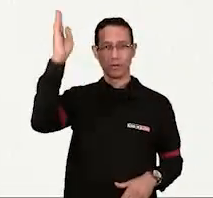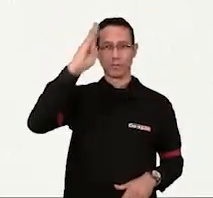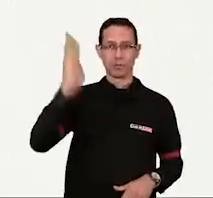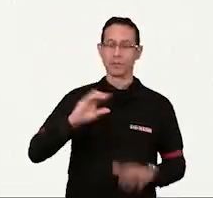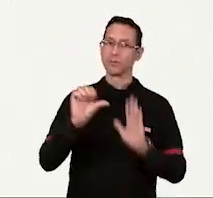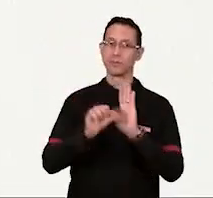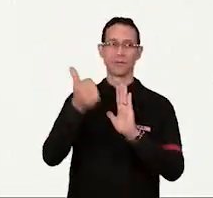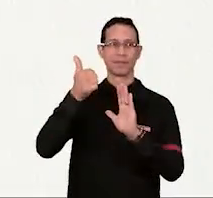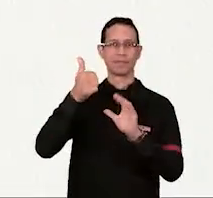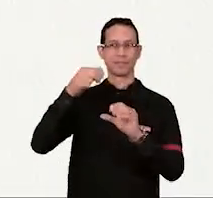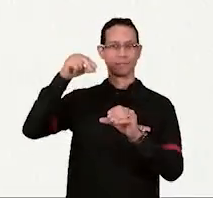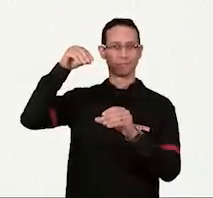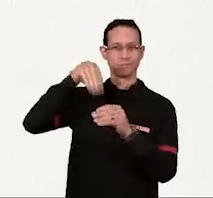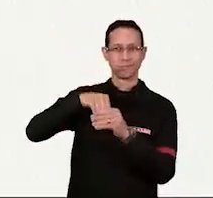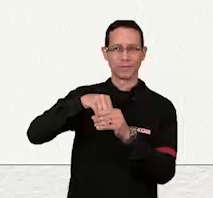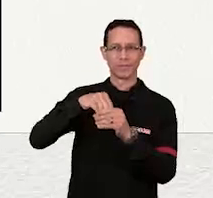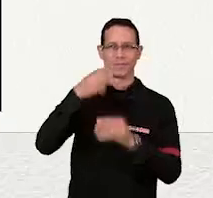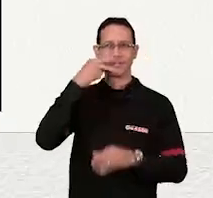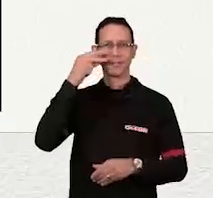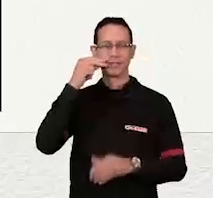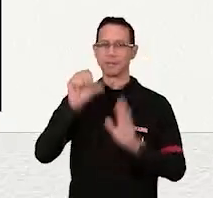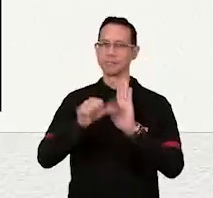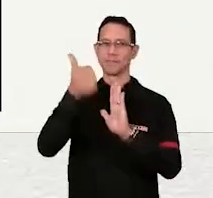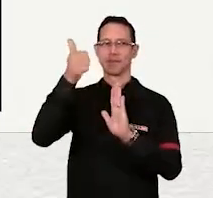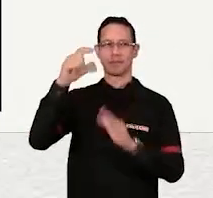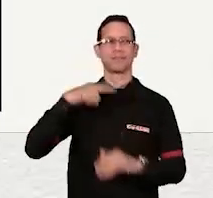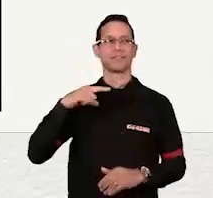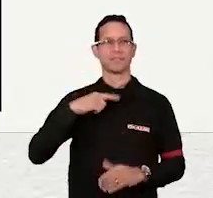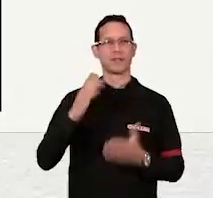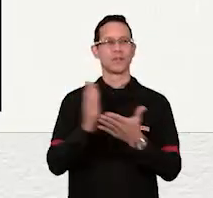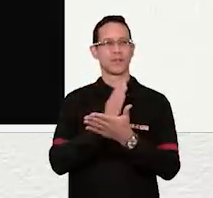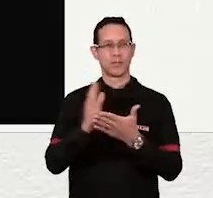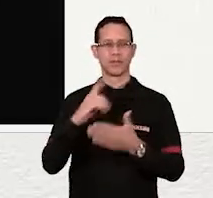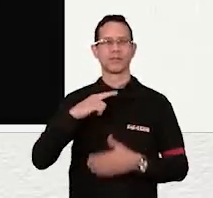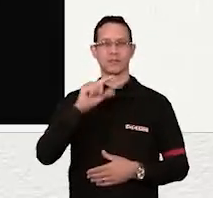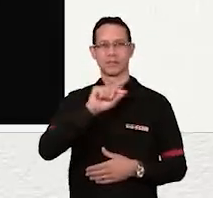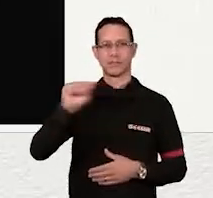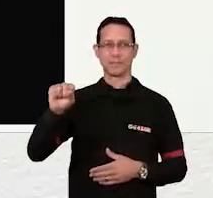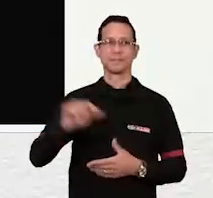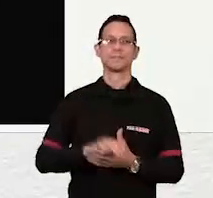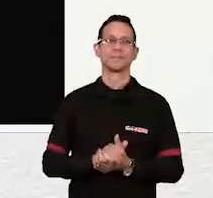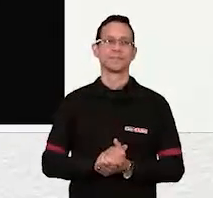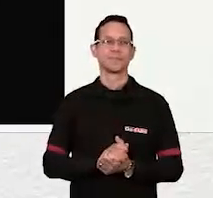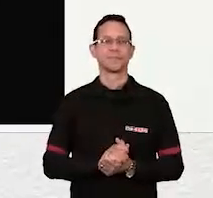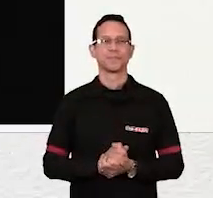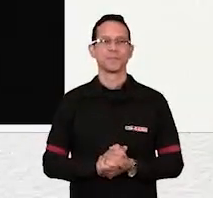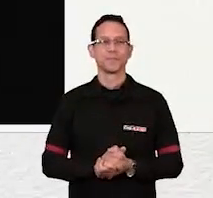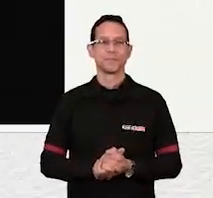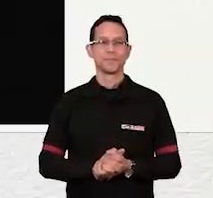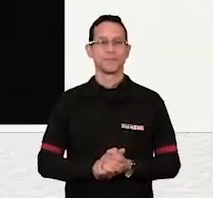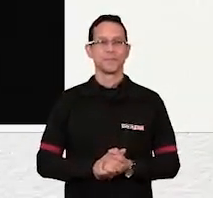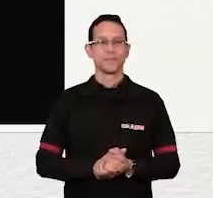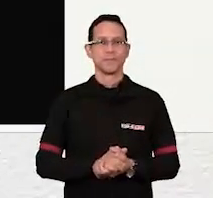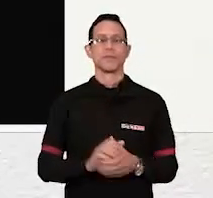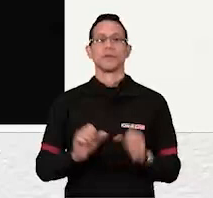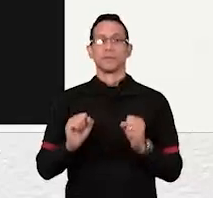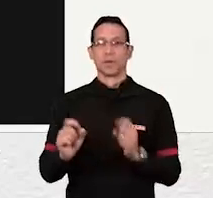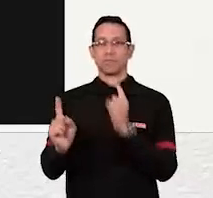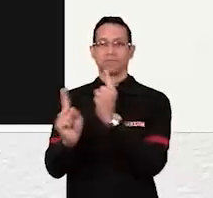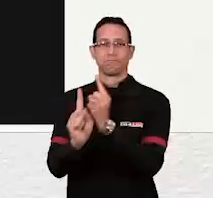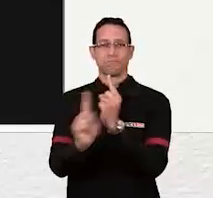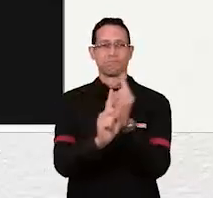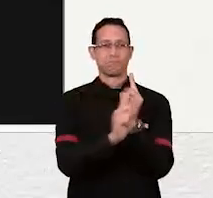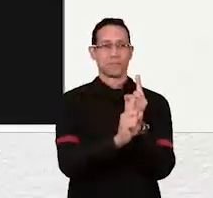lugar que colocou tubo em gato, e tem alguns trabalhos com o Cavalier, né? E a gente pode encontrar